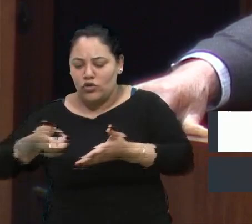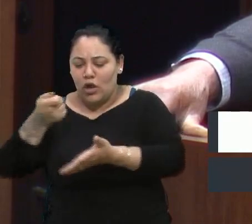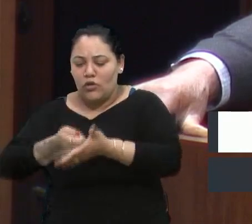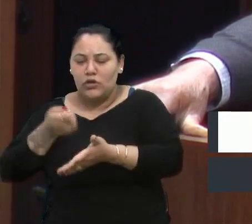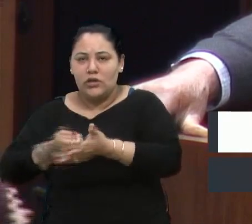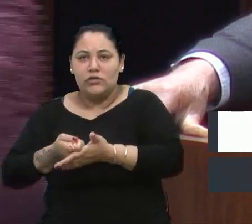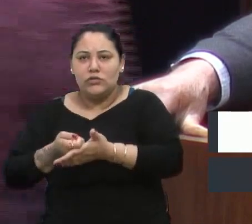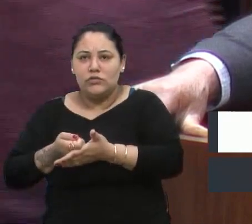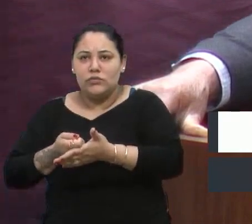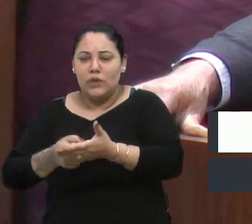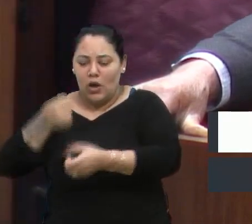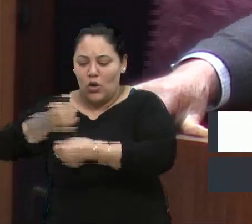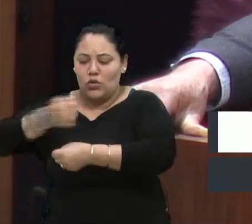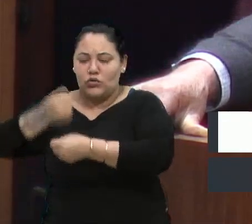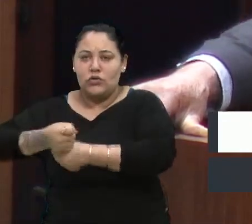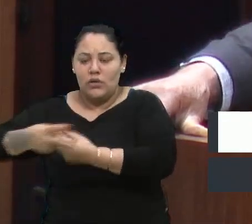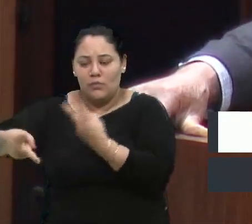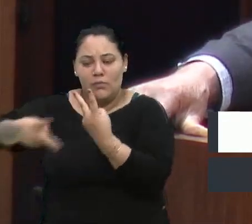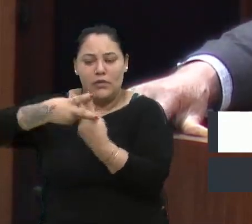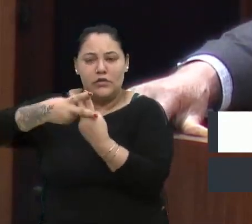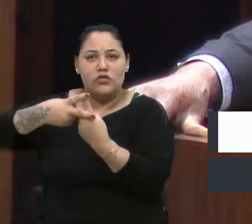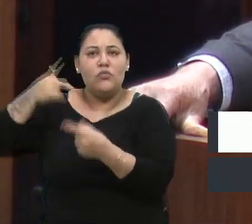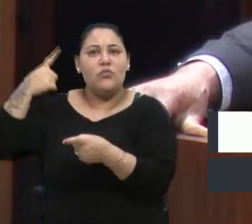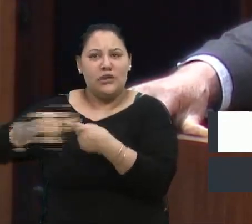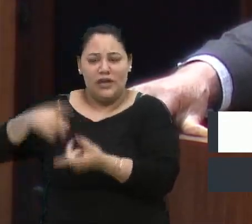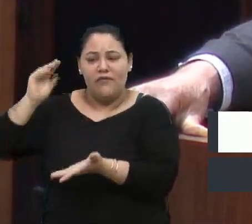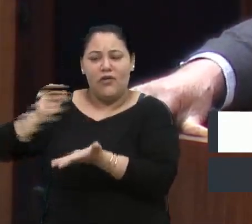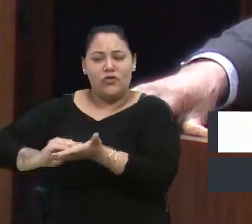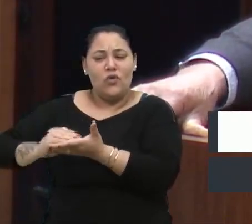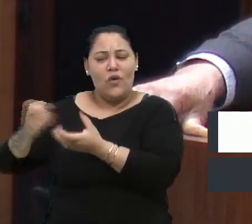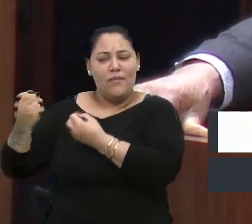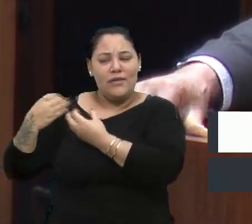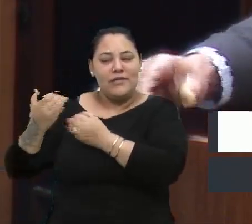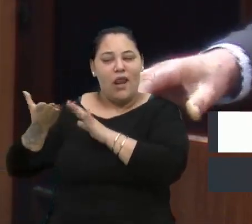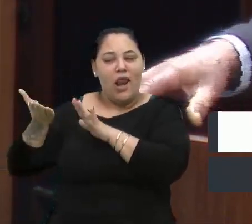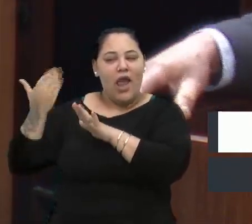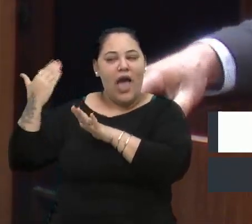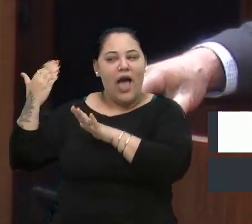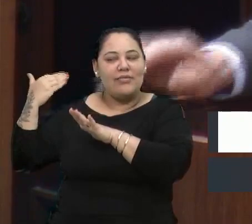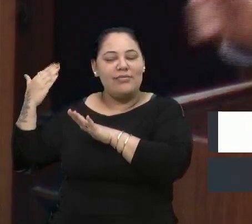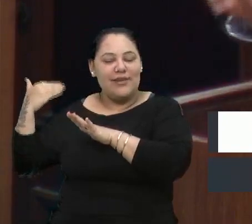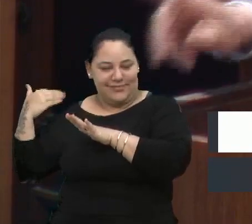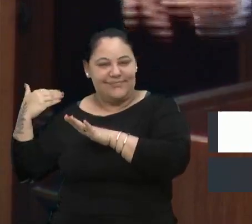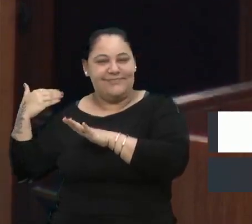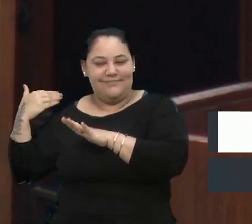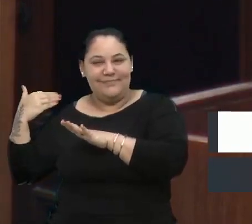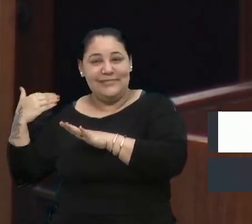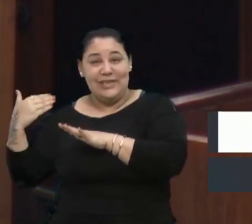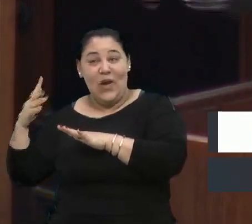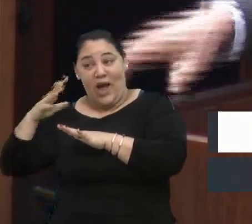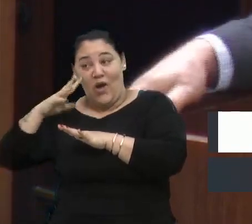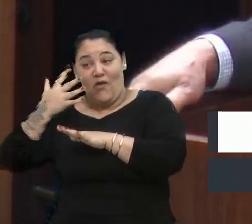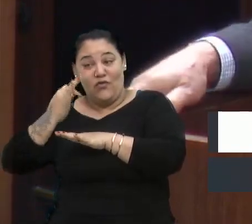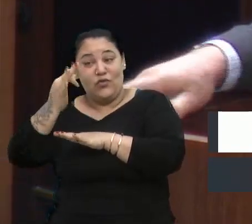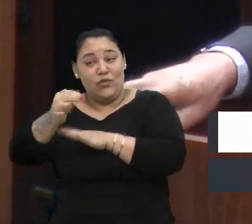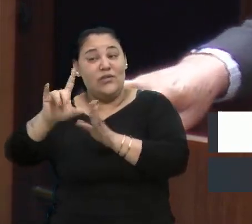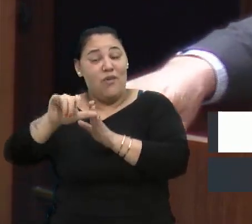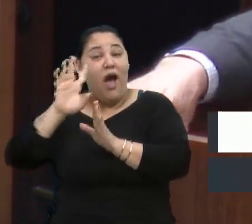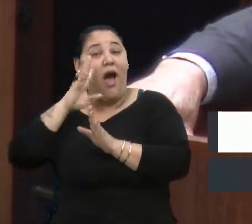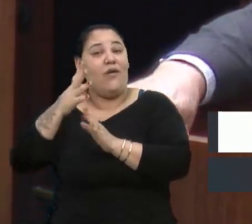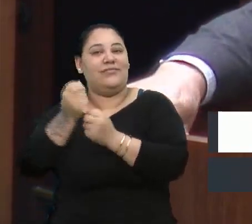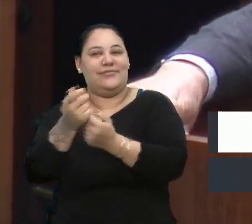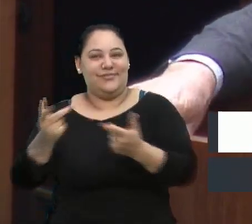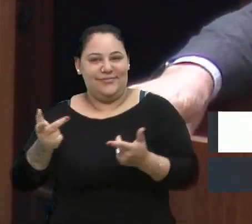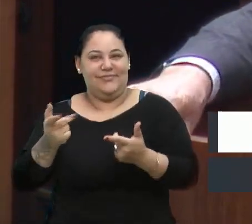presídios, é porque faltou educação lá atrás. Então as consequências virão. E falando em consequência, indo a caminho dali,